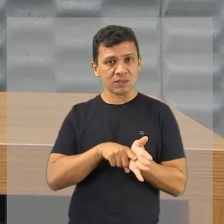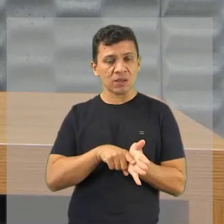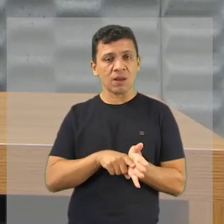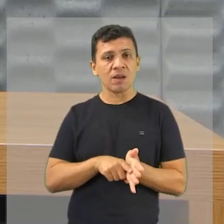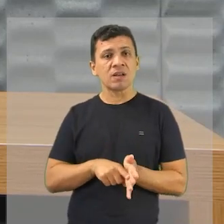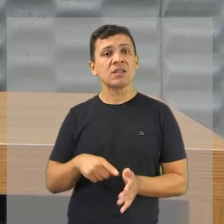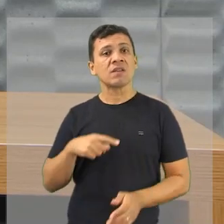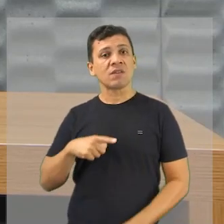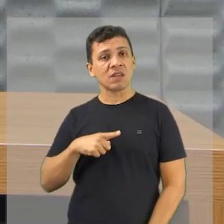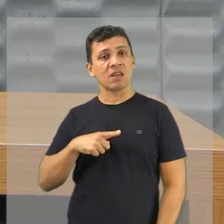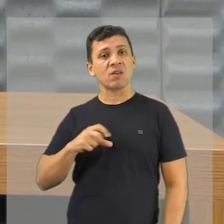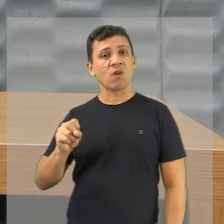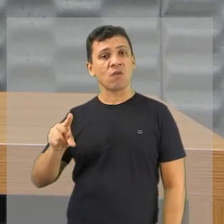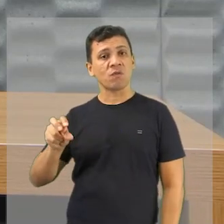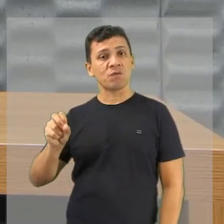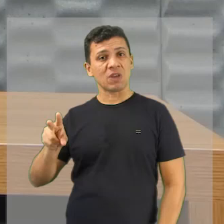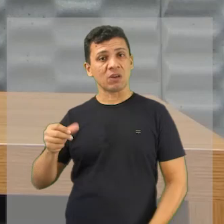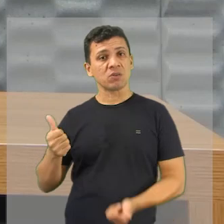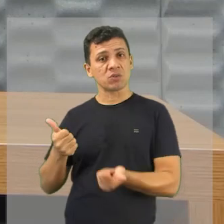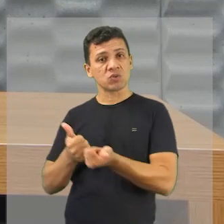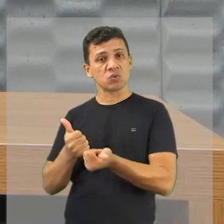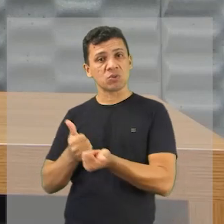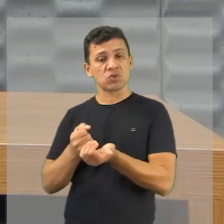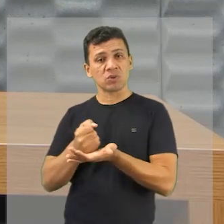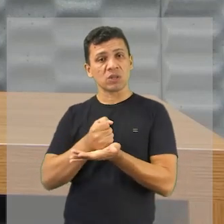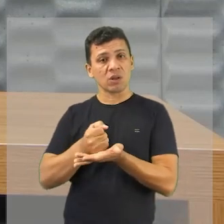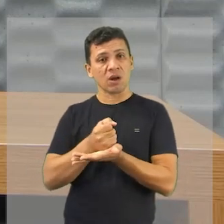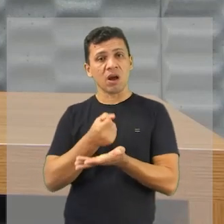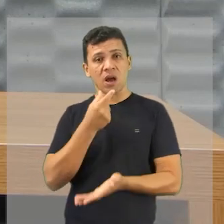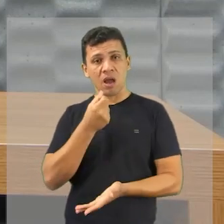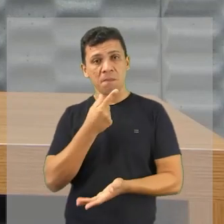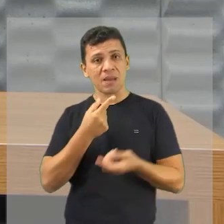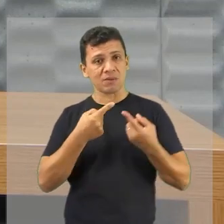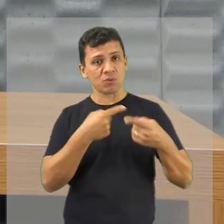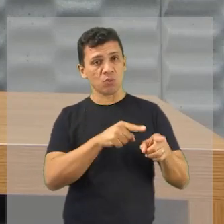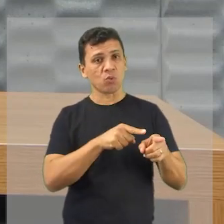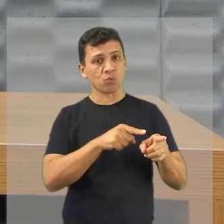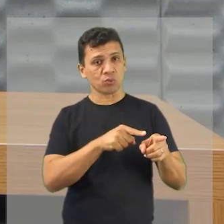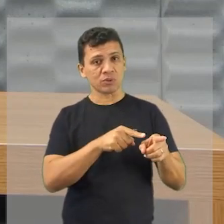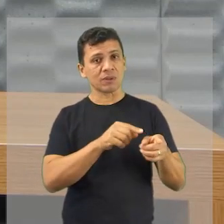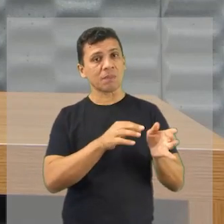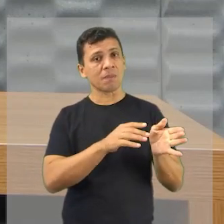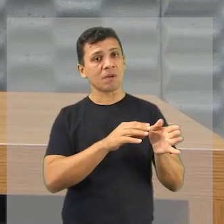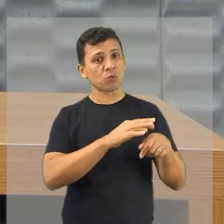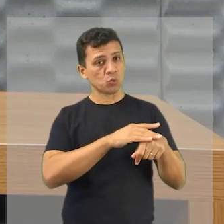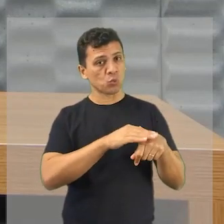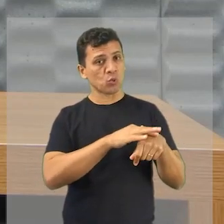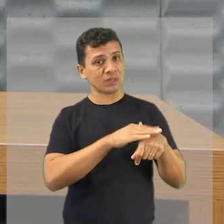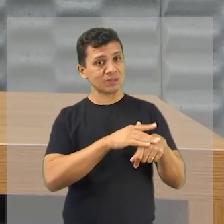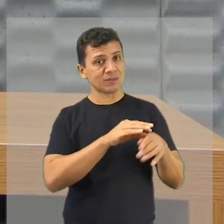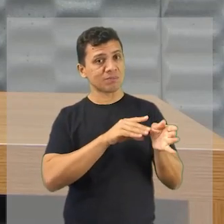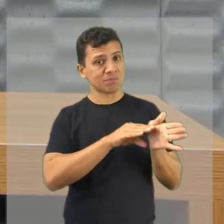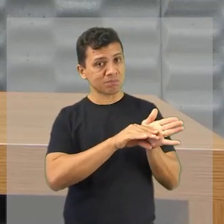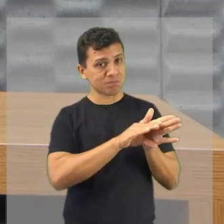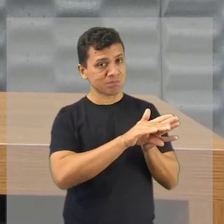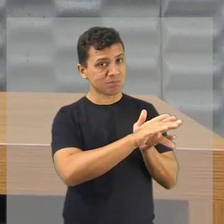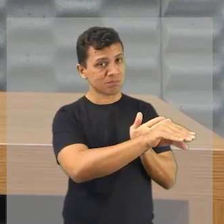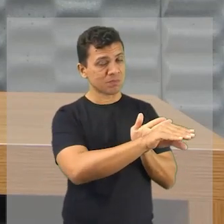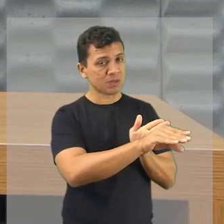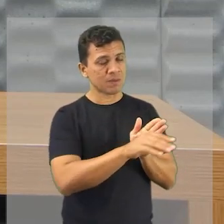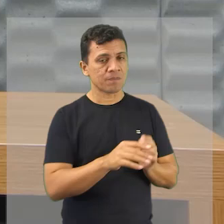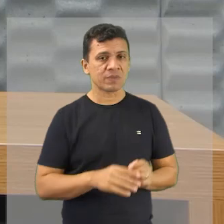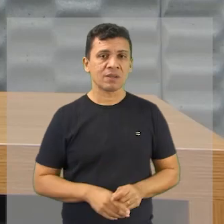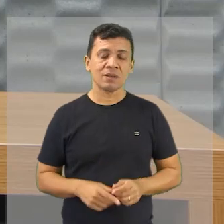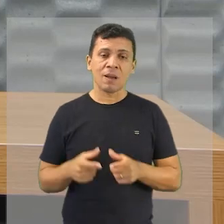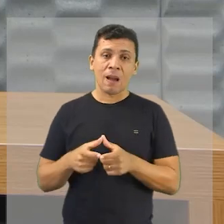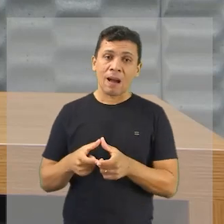utilizados ali, substituindo alguns antibióticos nos tratamentos de doenças bacterianas, né? Mas a gente sabe que a